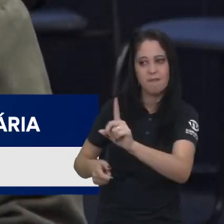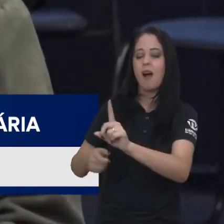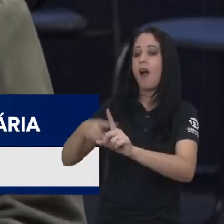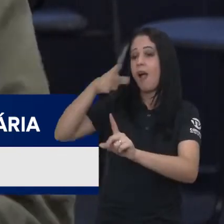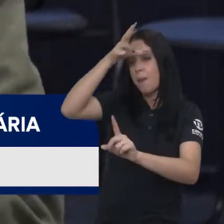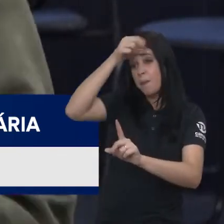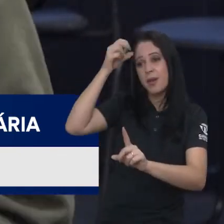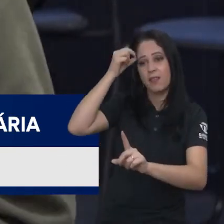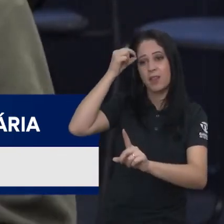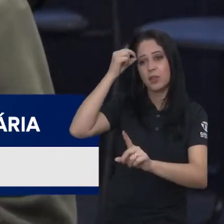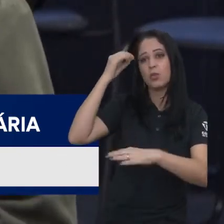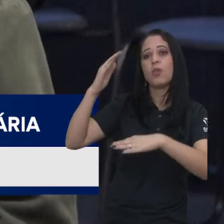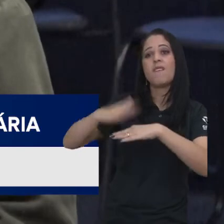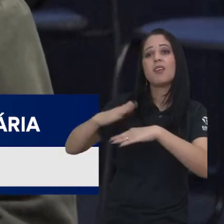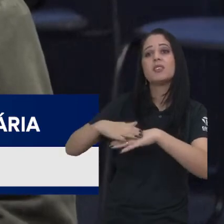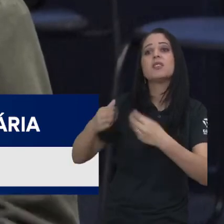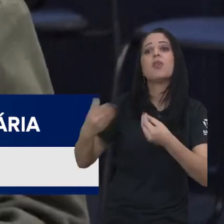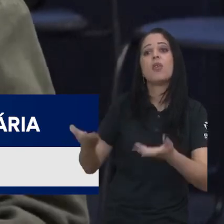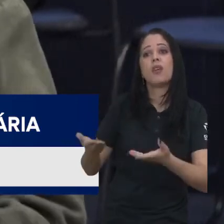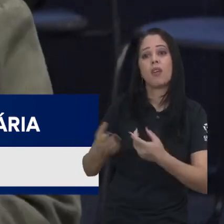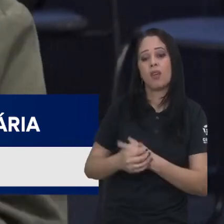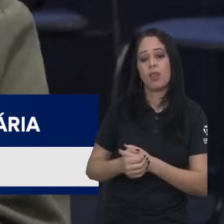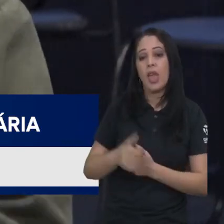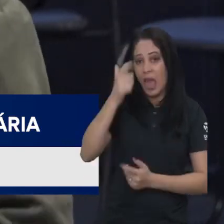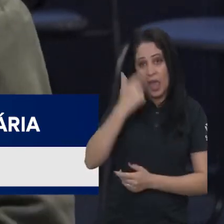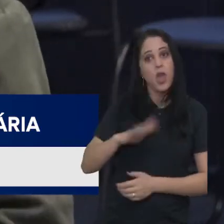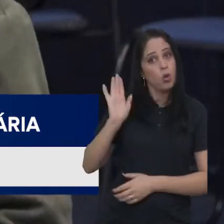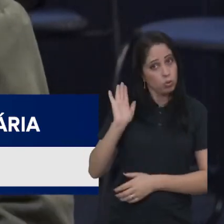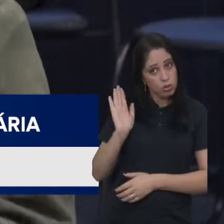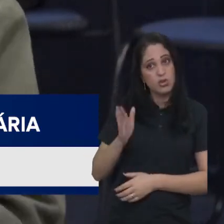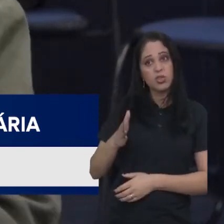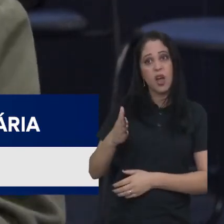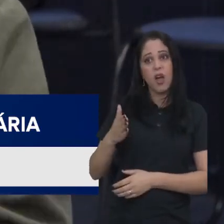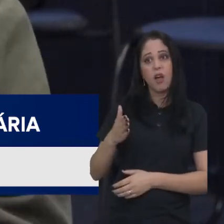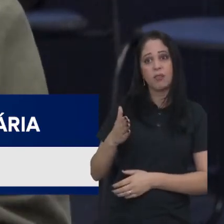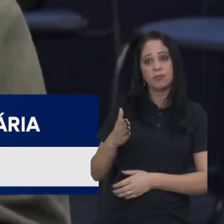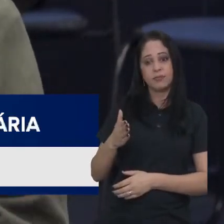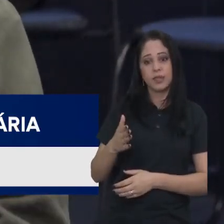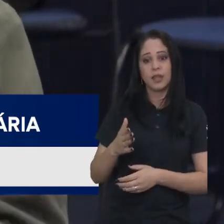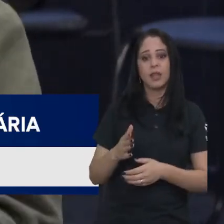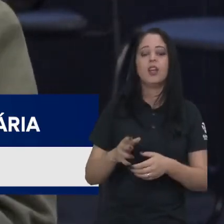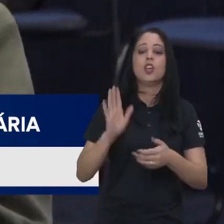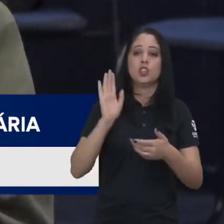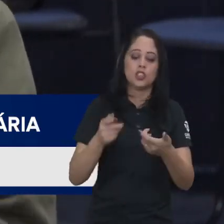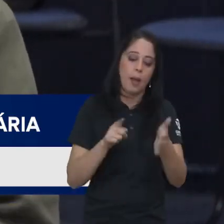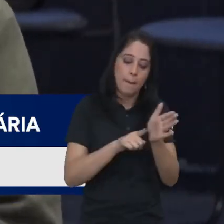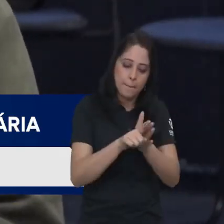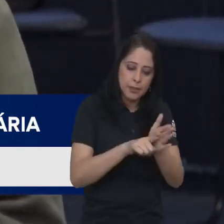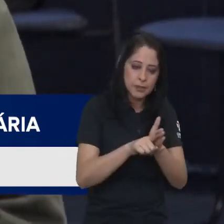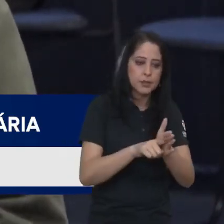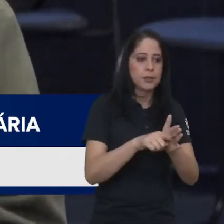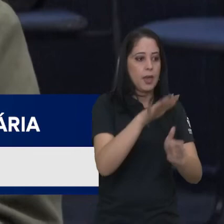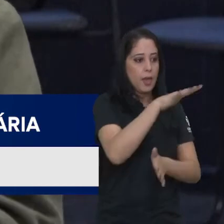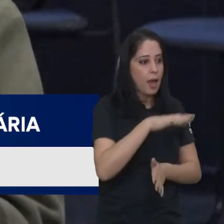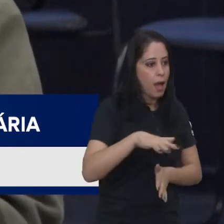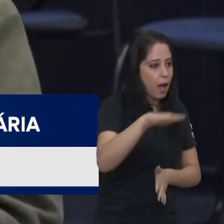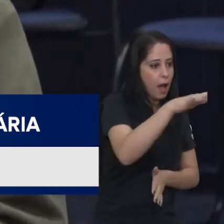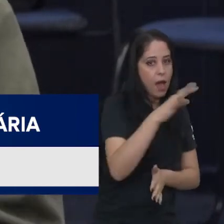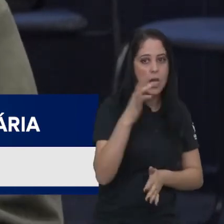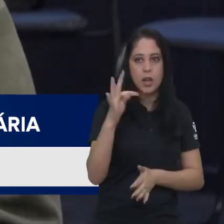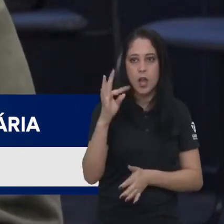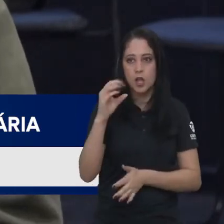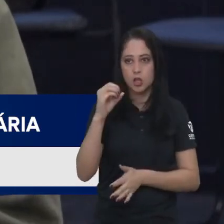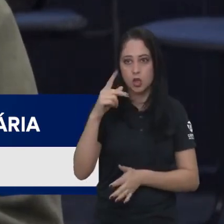à prefeitura o que a prefeitura pode fazer, porque eu já estou fazendo, nós já estamos fazendo levantamento, já fizemos levantamento topográfico,